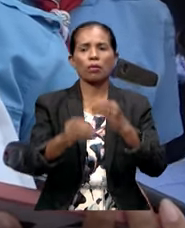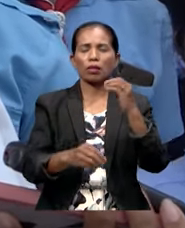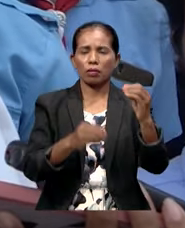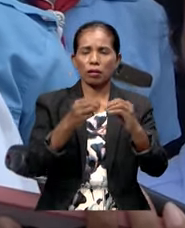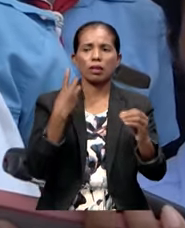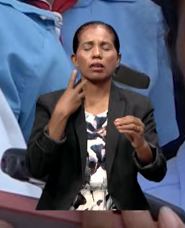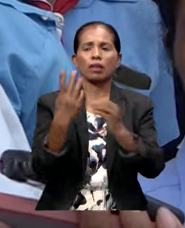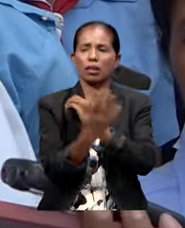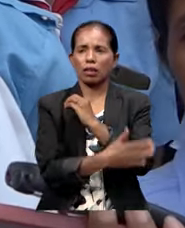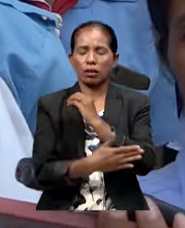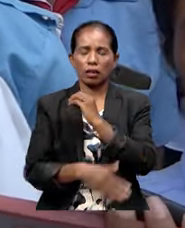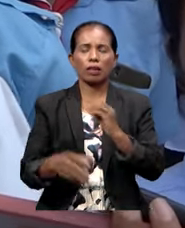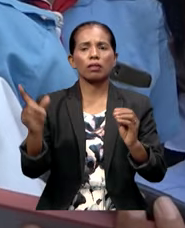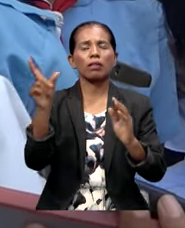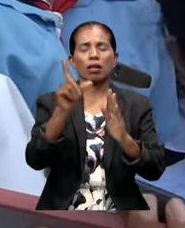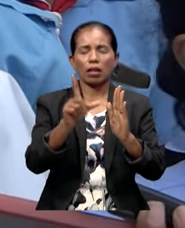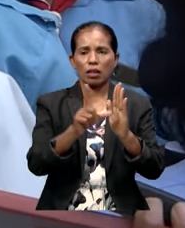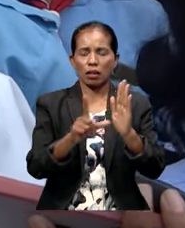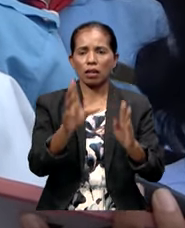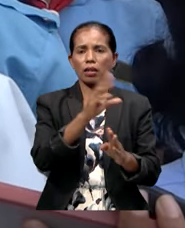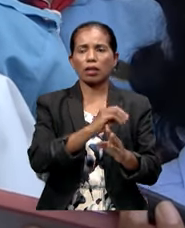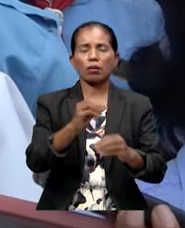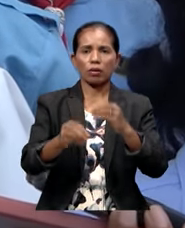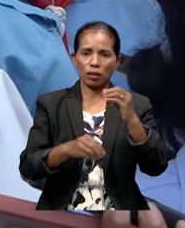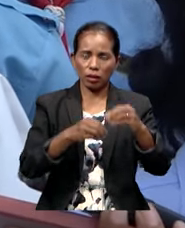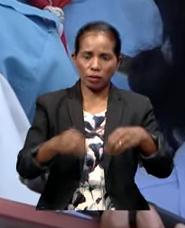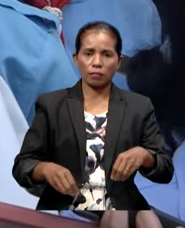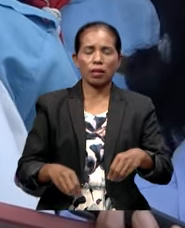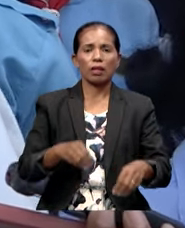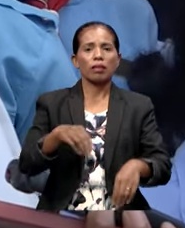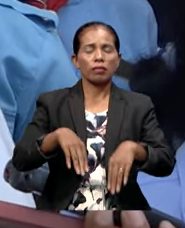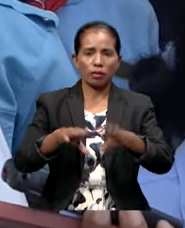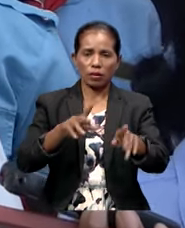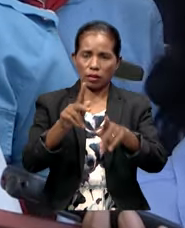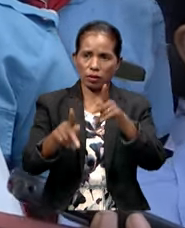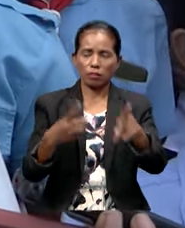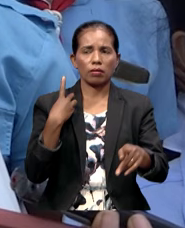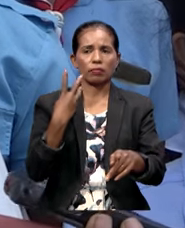itani rai atu legaliza prostituição iha itani rai danai be